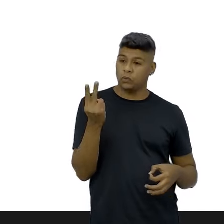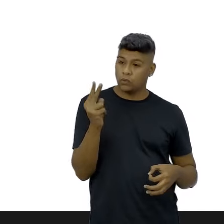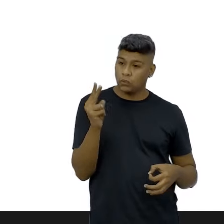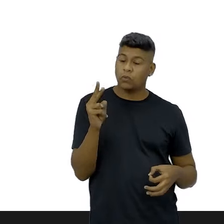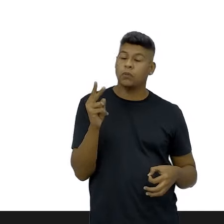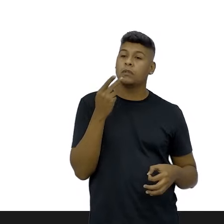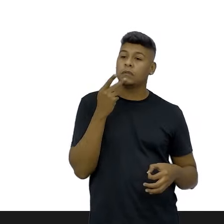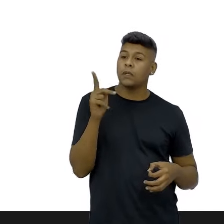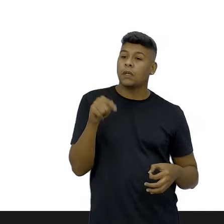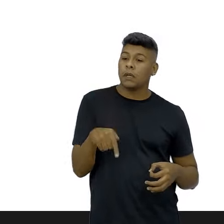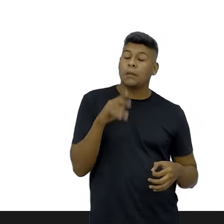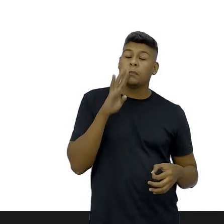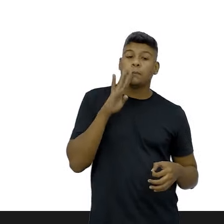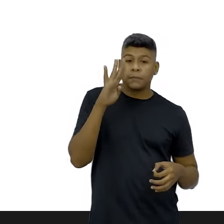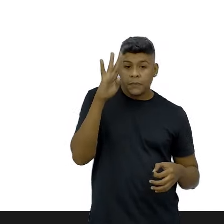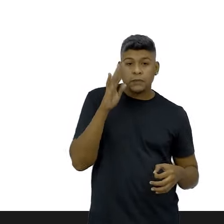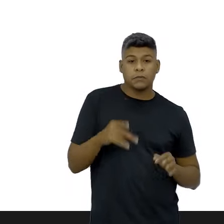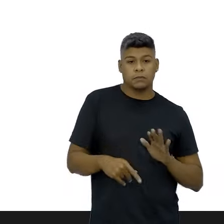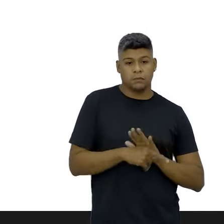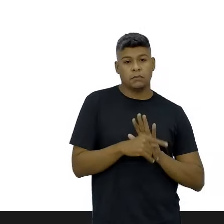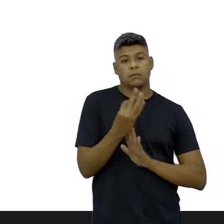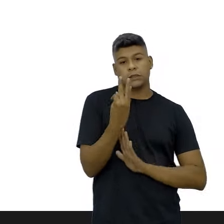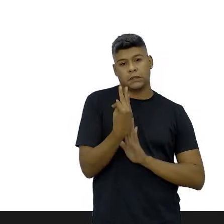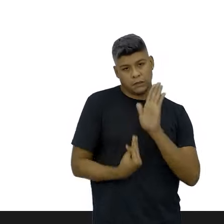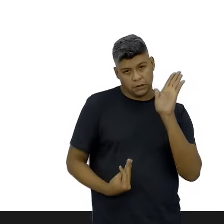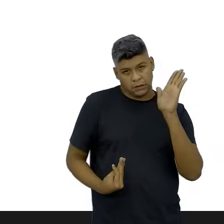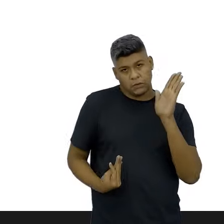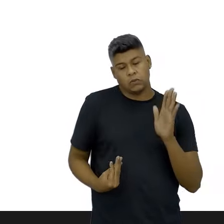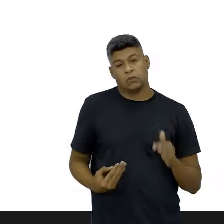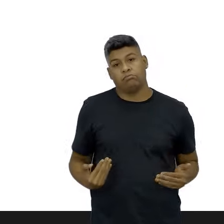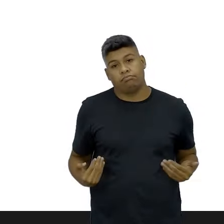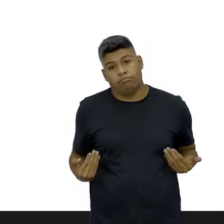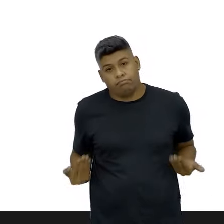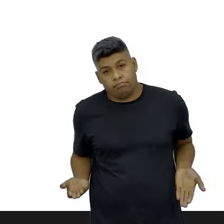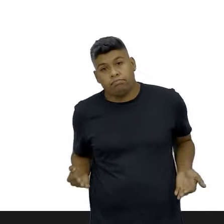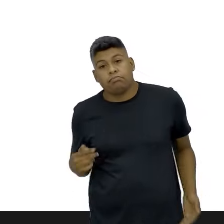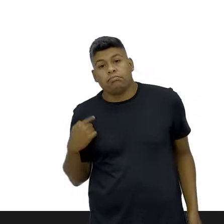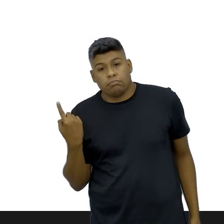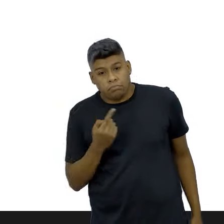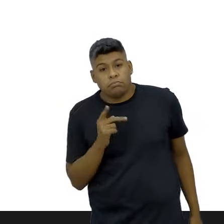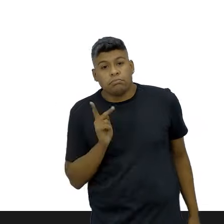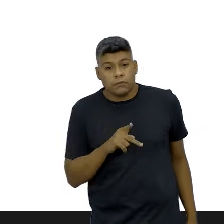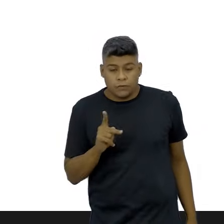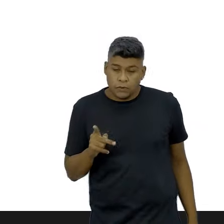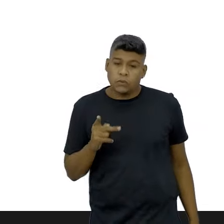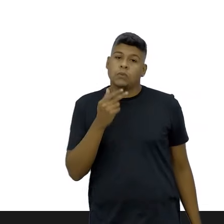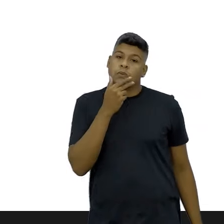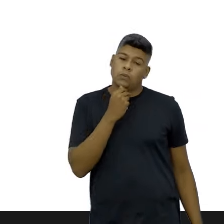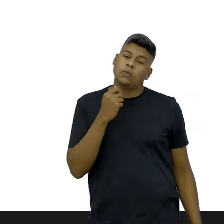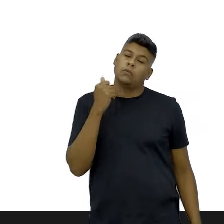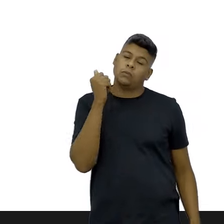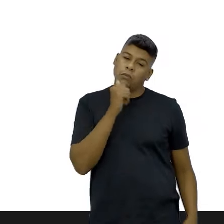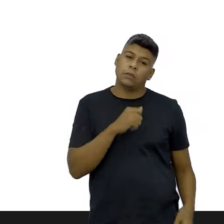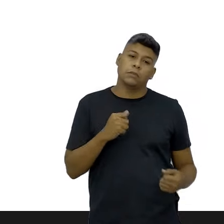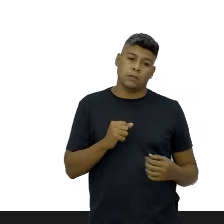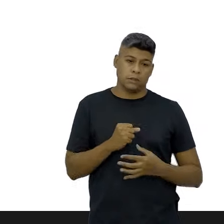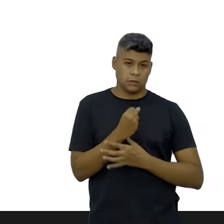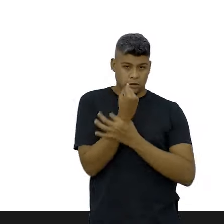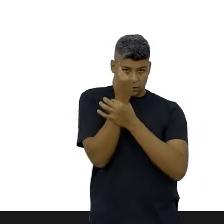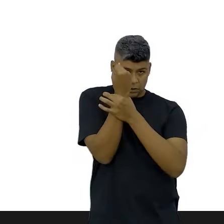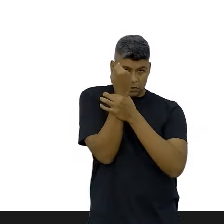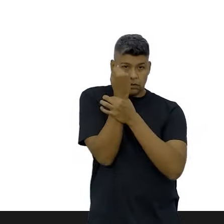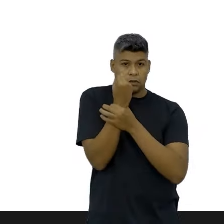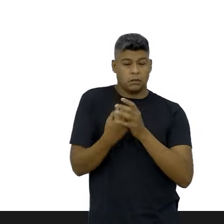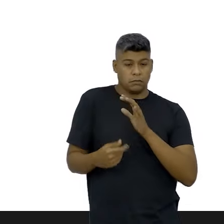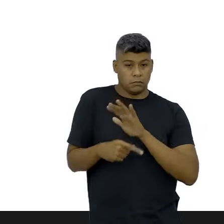é fundamental na produção de um texto. Portanto, aquilo que nós, professores e professoras, devemos garantir, que é a